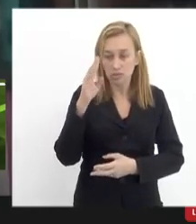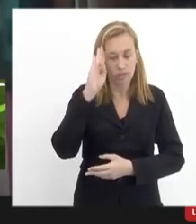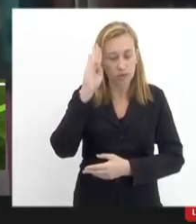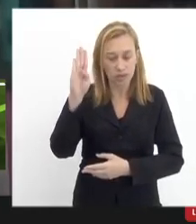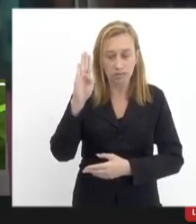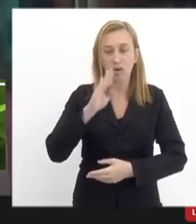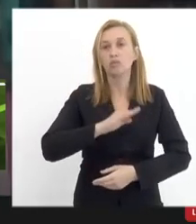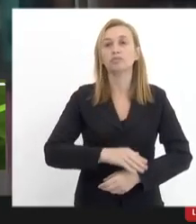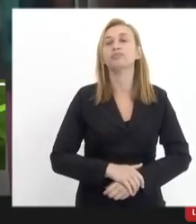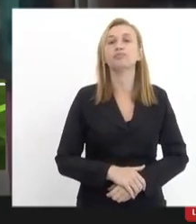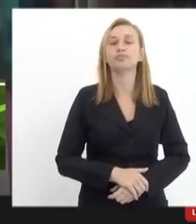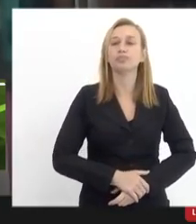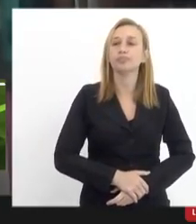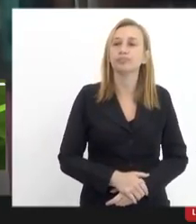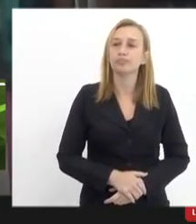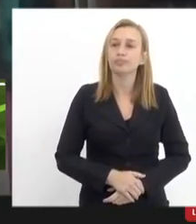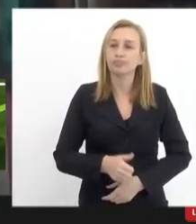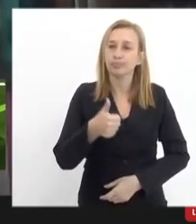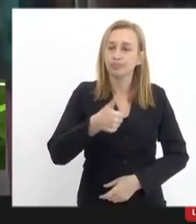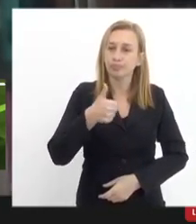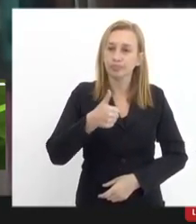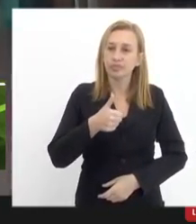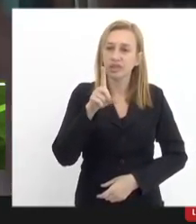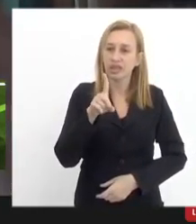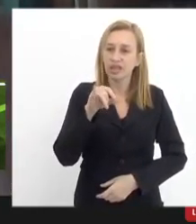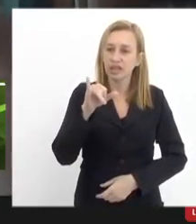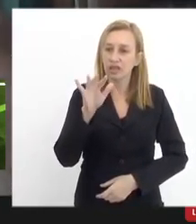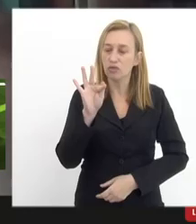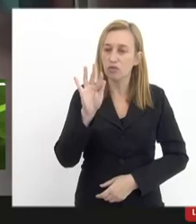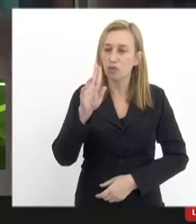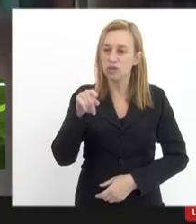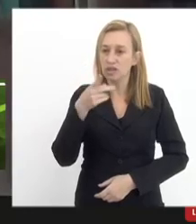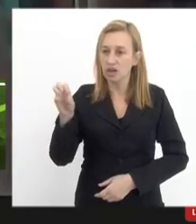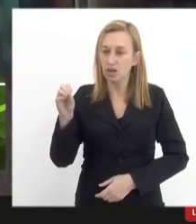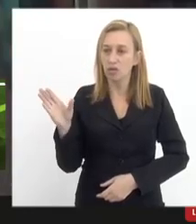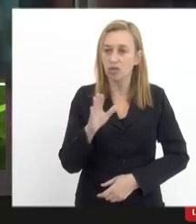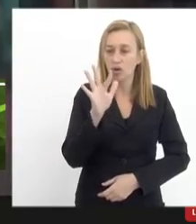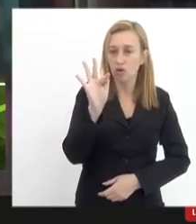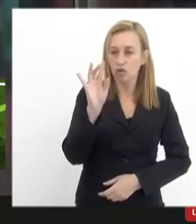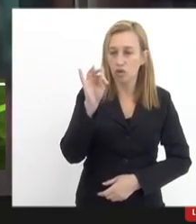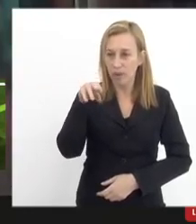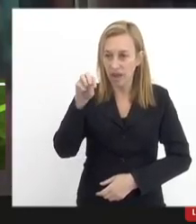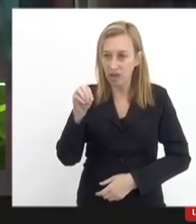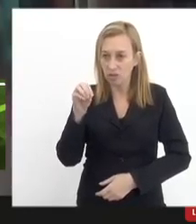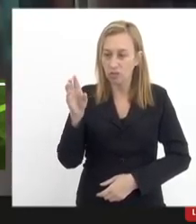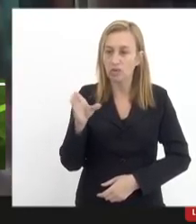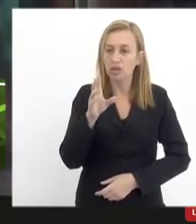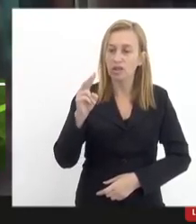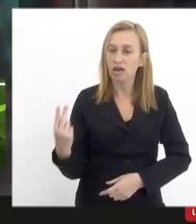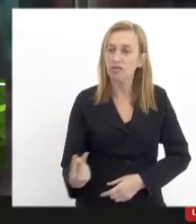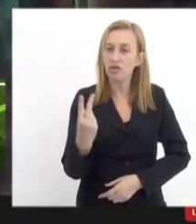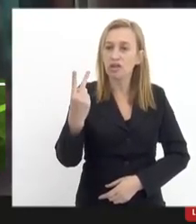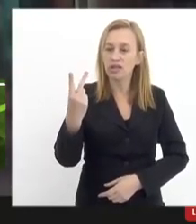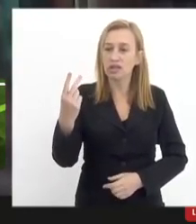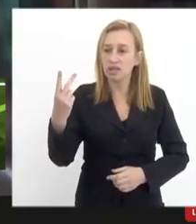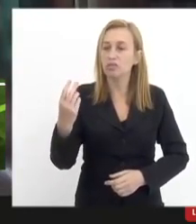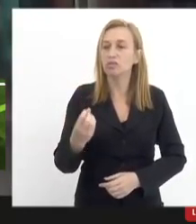Primeiro, a difusão, o fomento, a produção e a preservação do bem